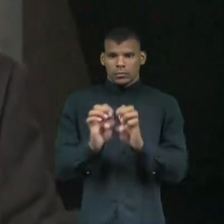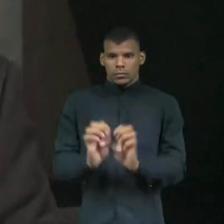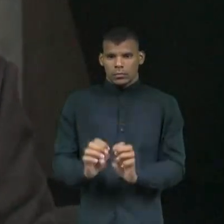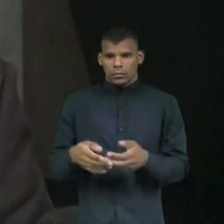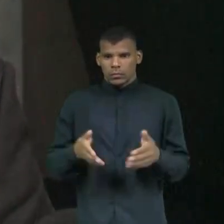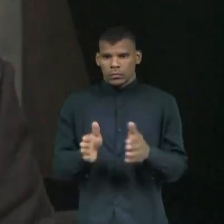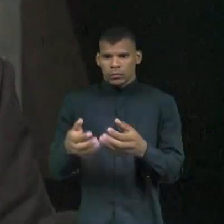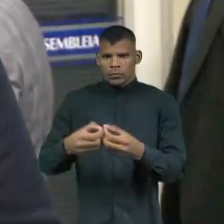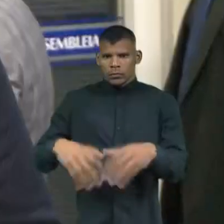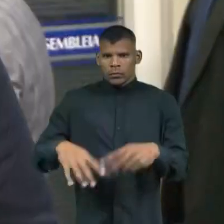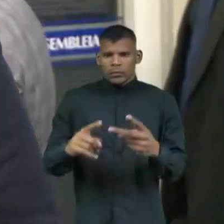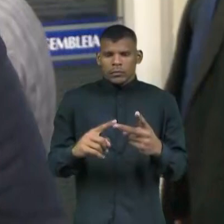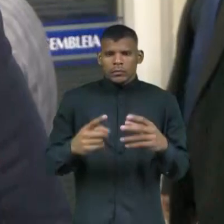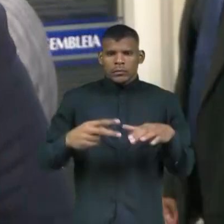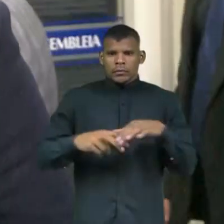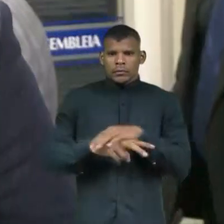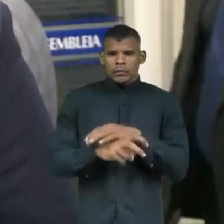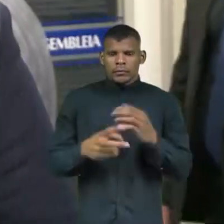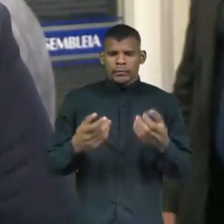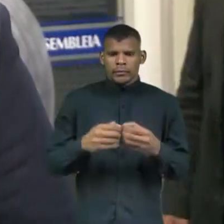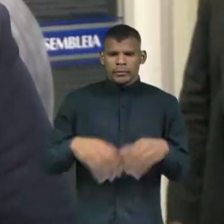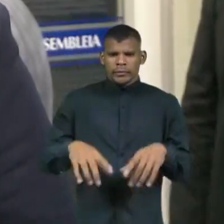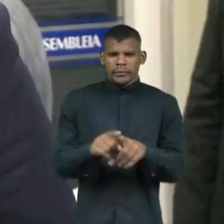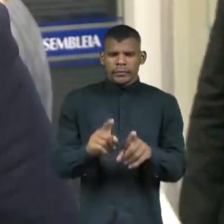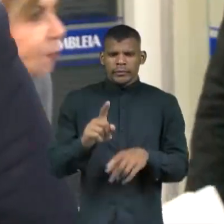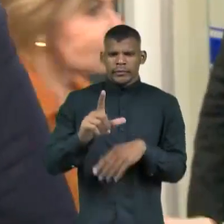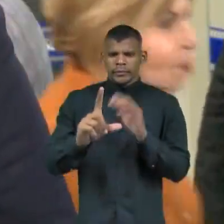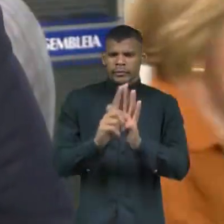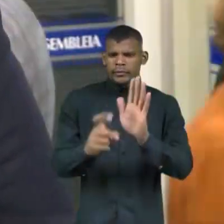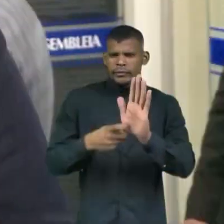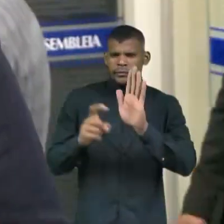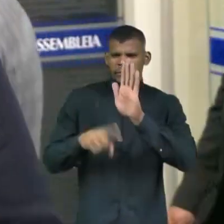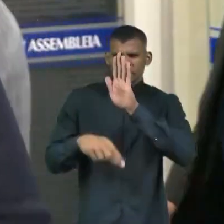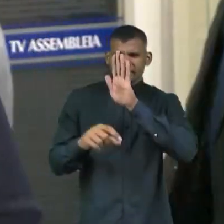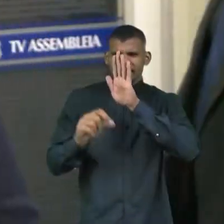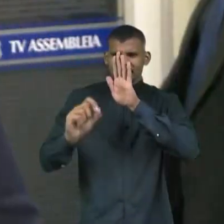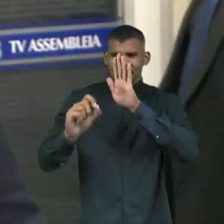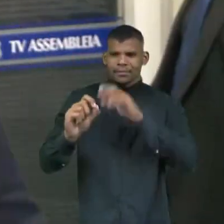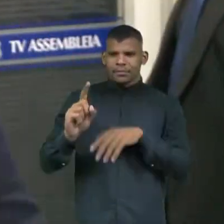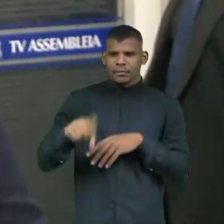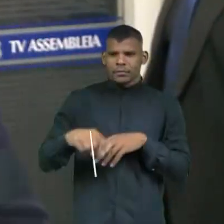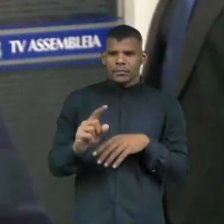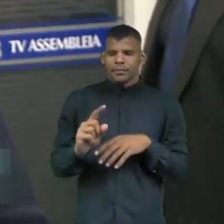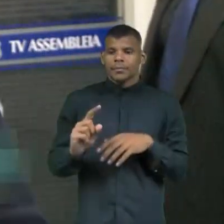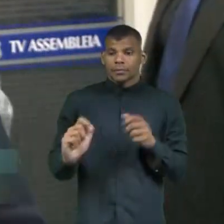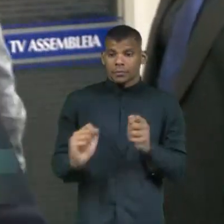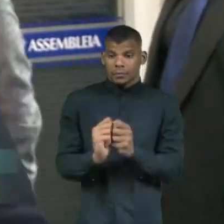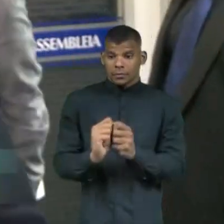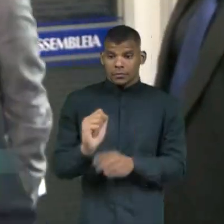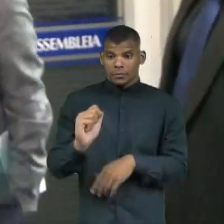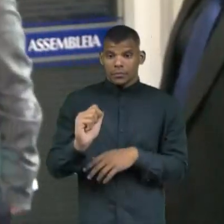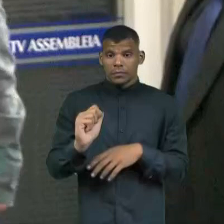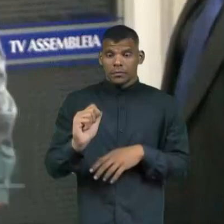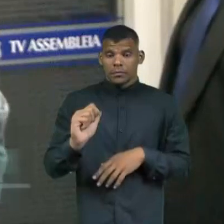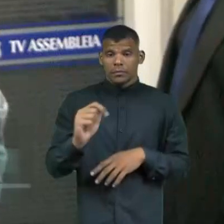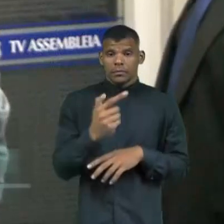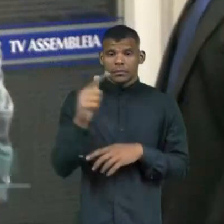pontes, bueiros danificados. Essa lei é justamente para poder, juntamente com os outros entes federativos,